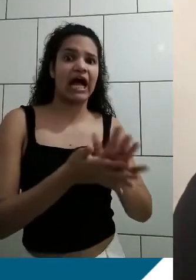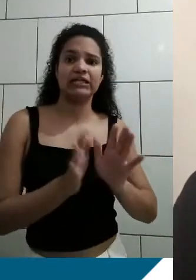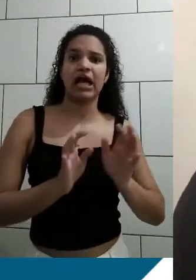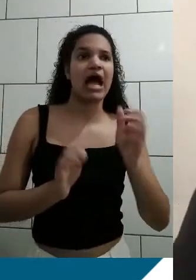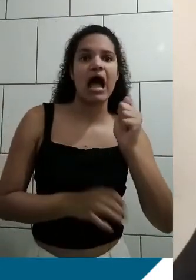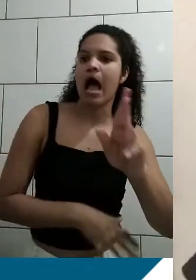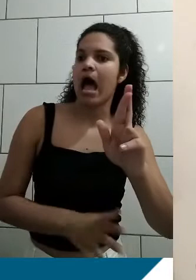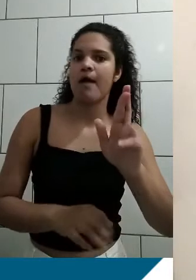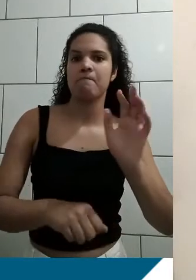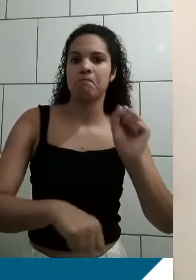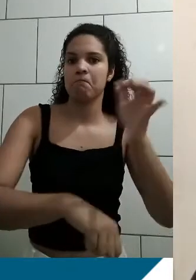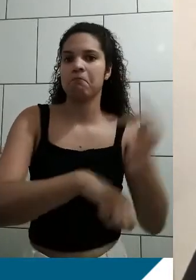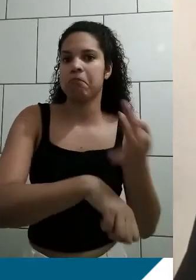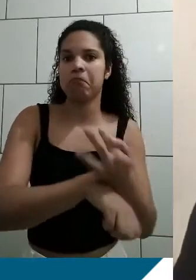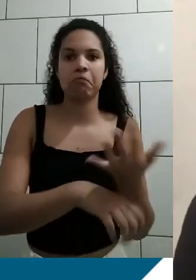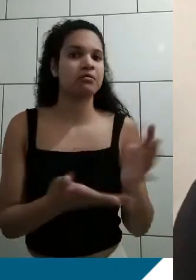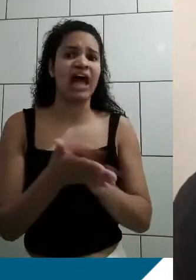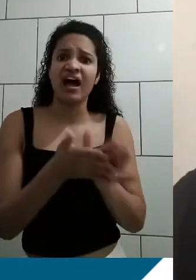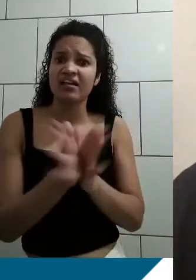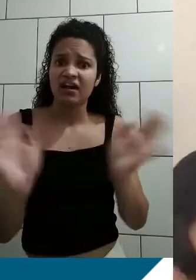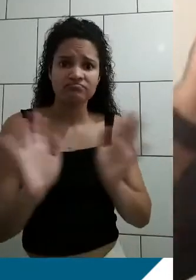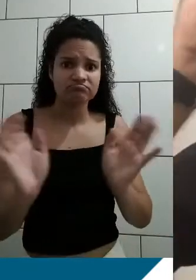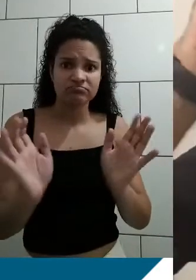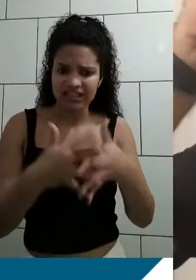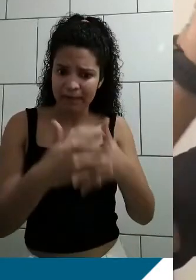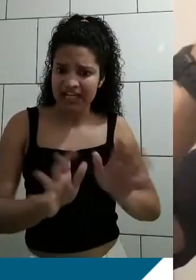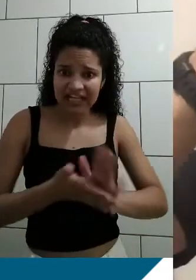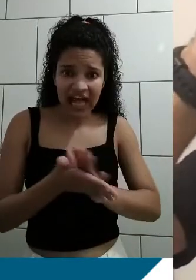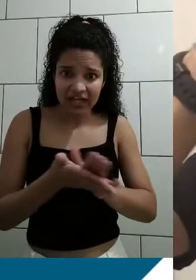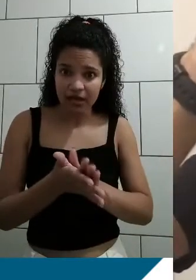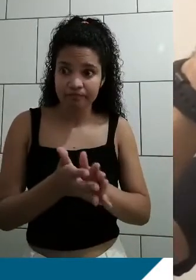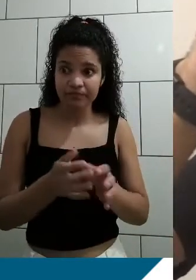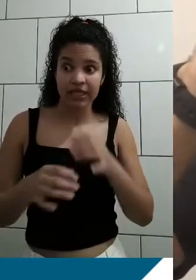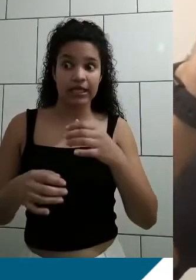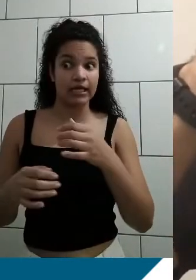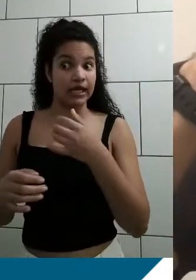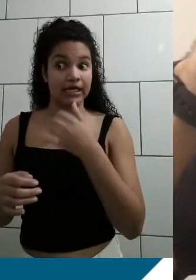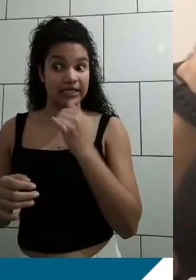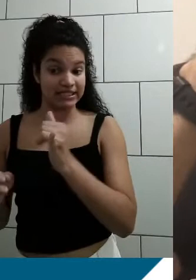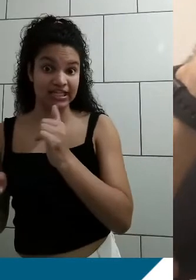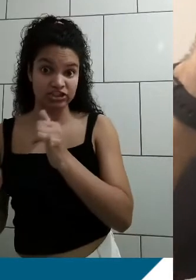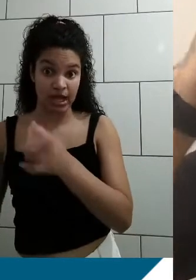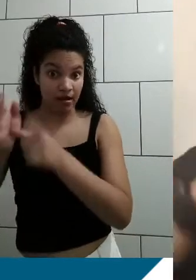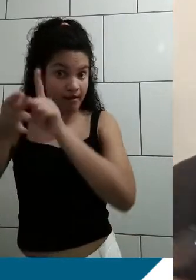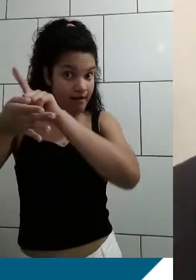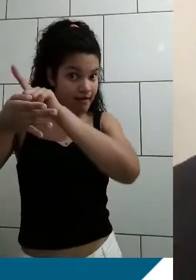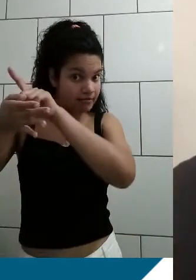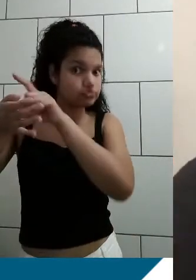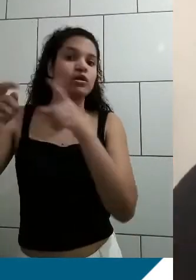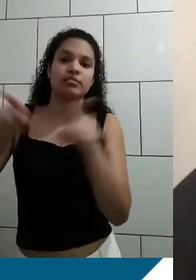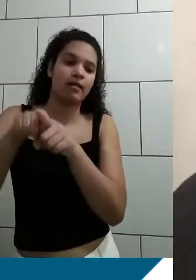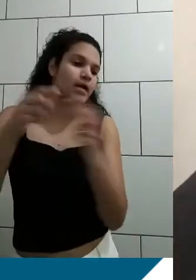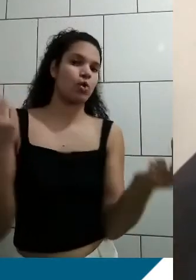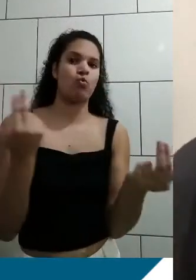energia antes ela vai ser igual a toda a energia depois, ou seja, toda aquela energia potencial gravitacional ela vai